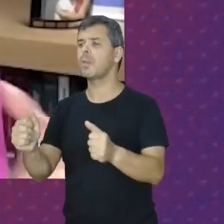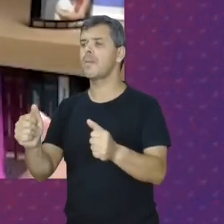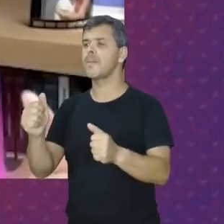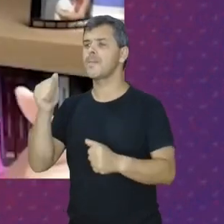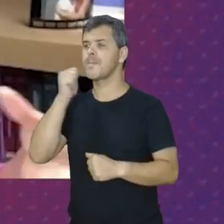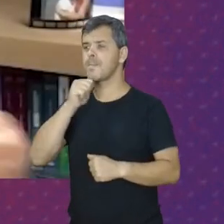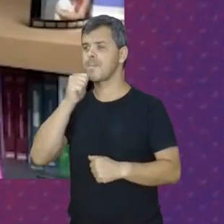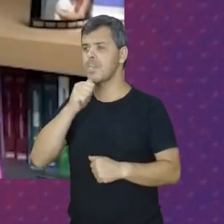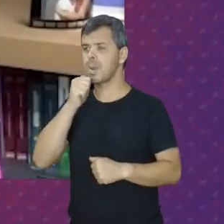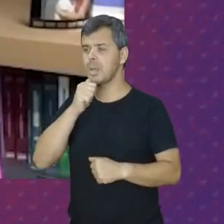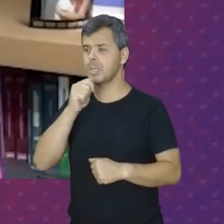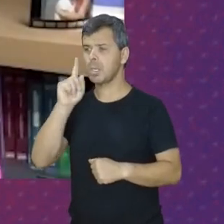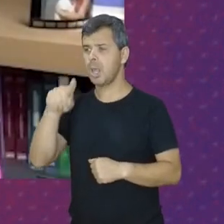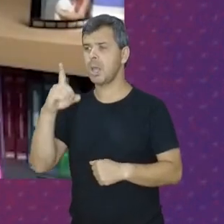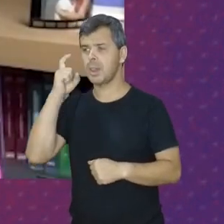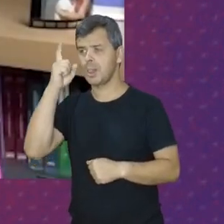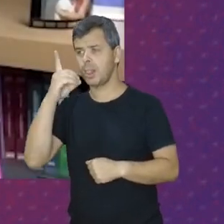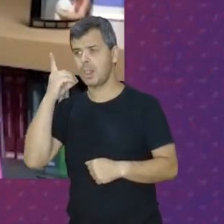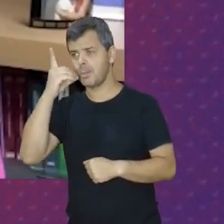mulheres parlamentares